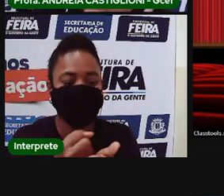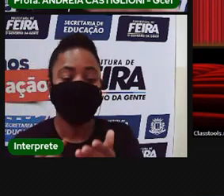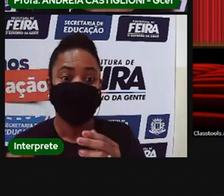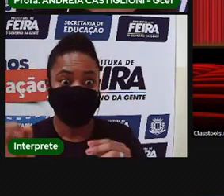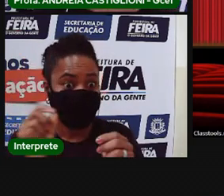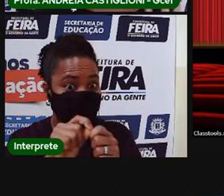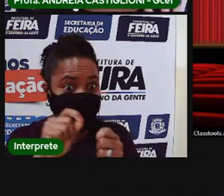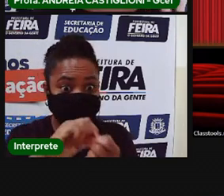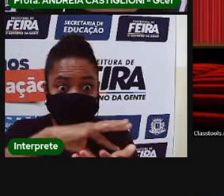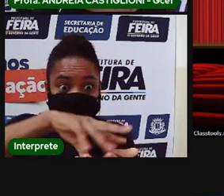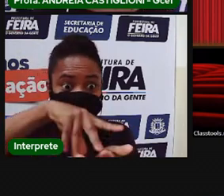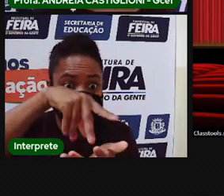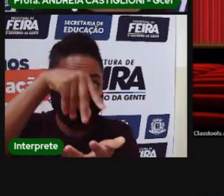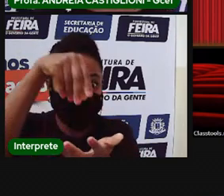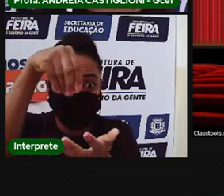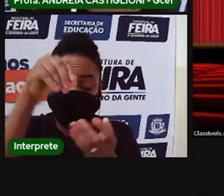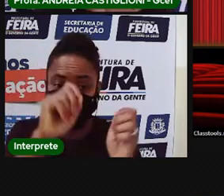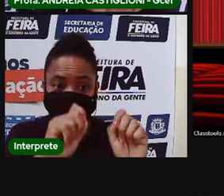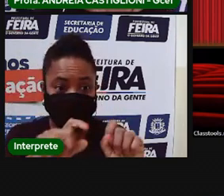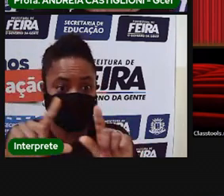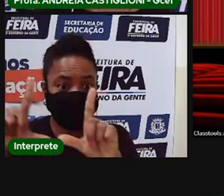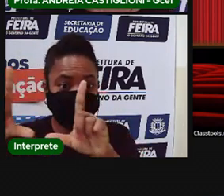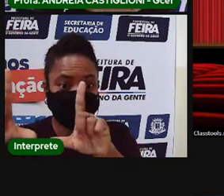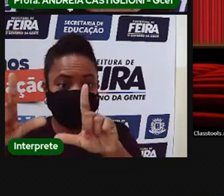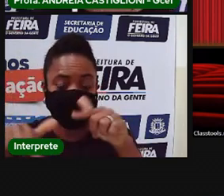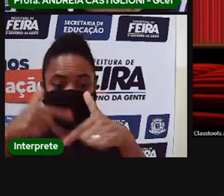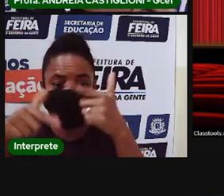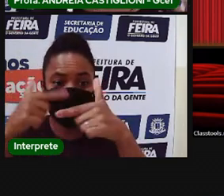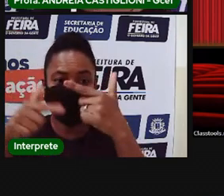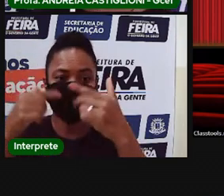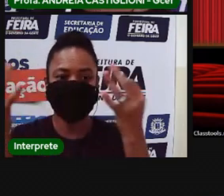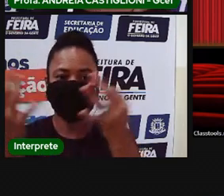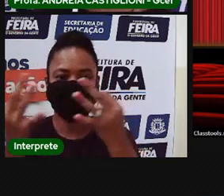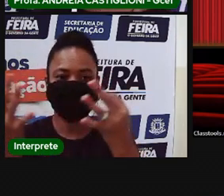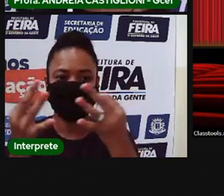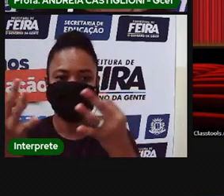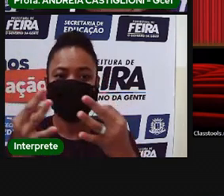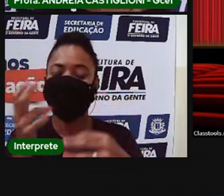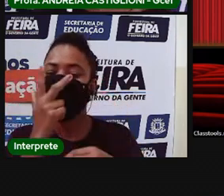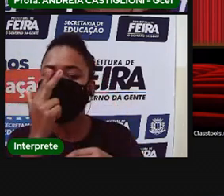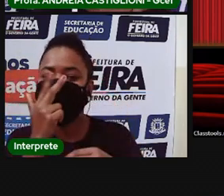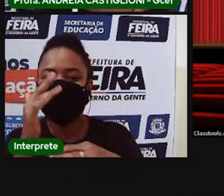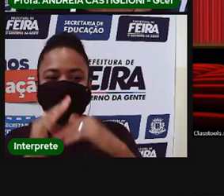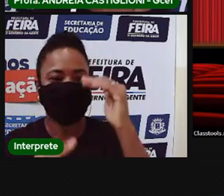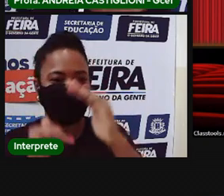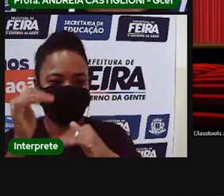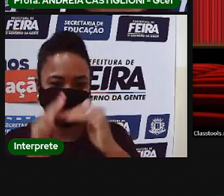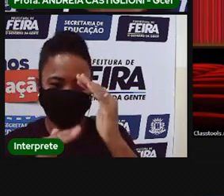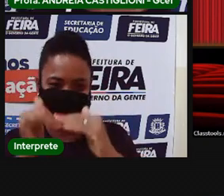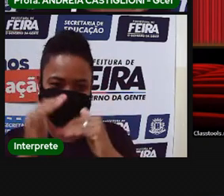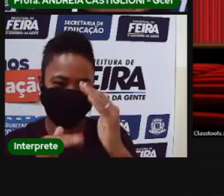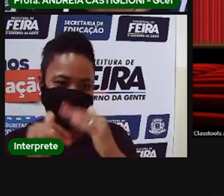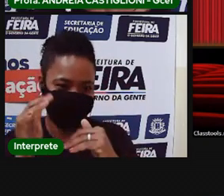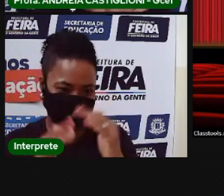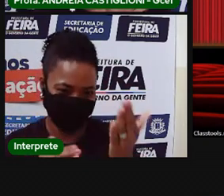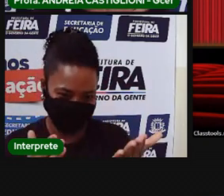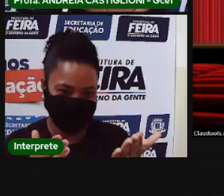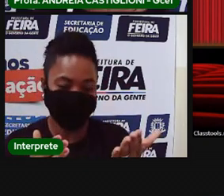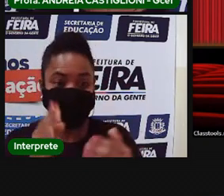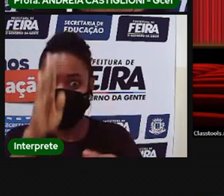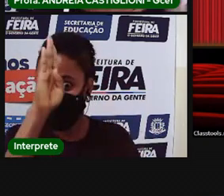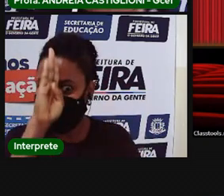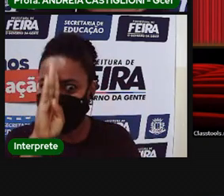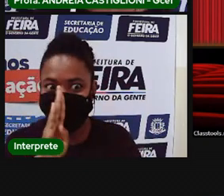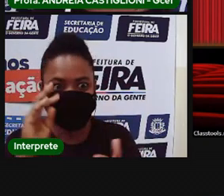com aspecto parecendo profissional, mas não foi. Você já achou a arte pronta e gratuito, que é melhor de tudo. Exatamente.